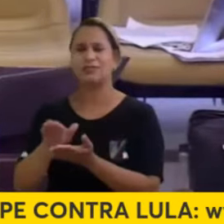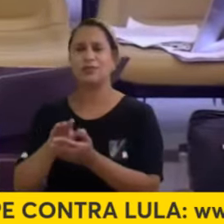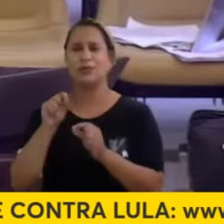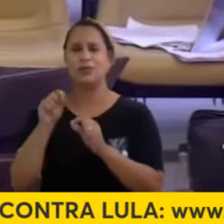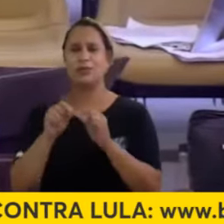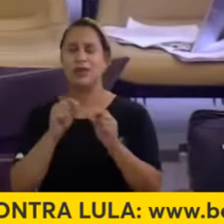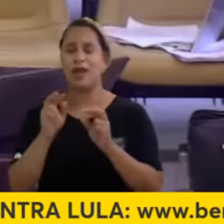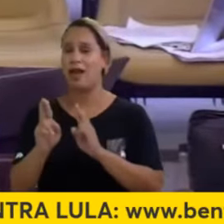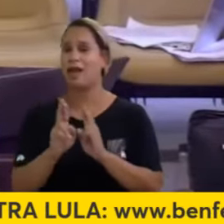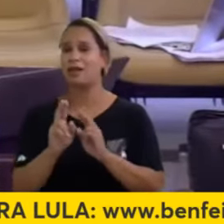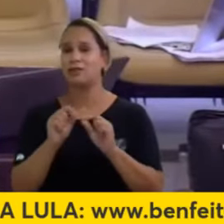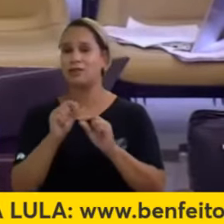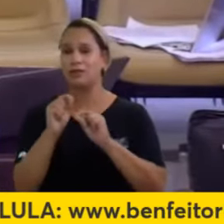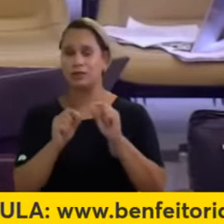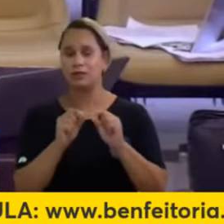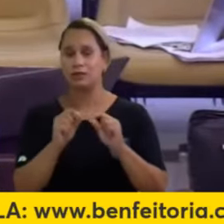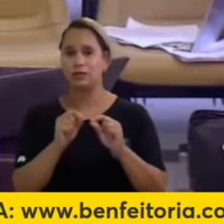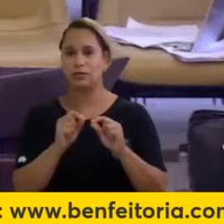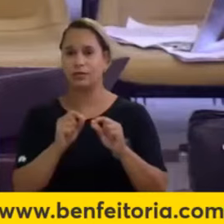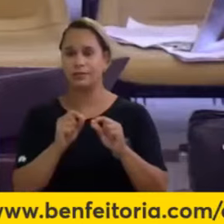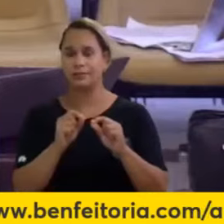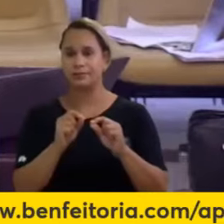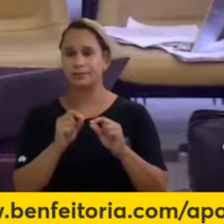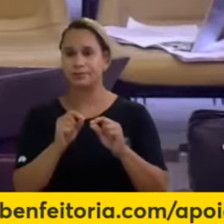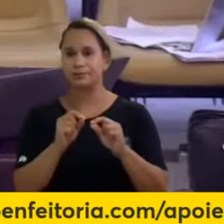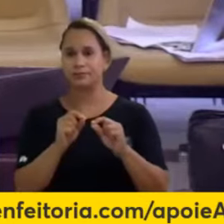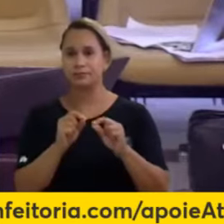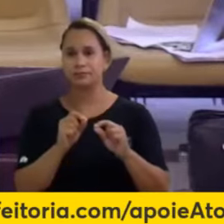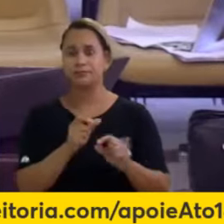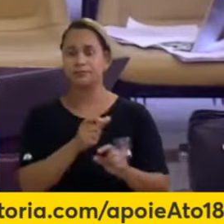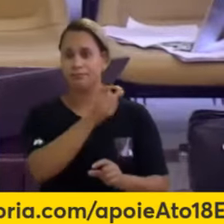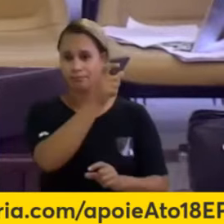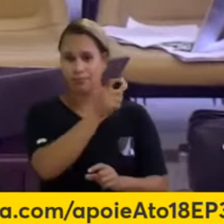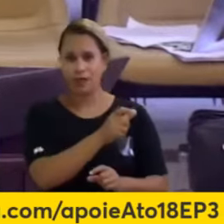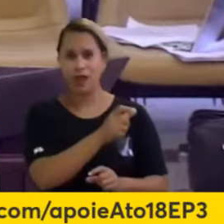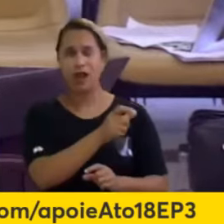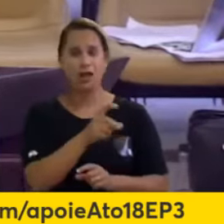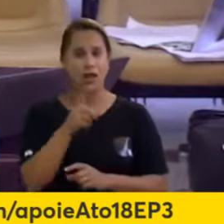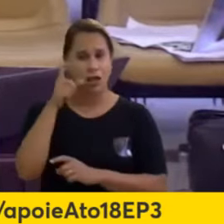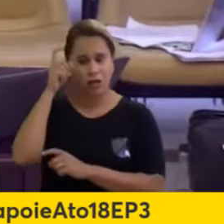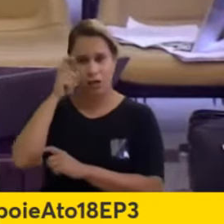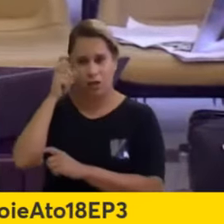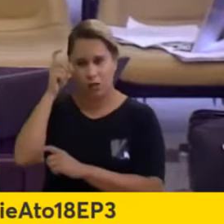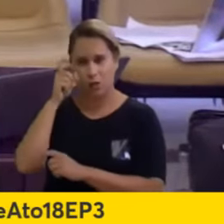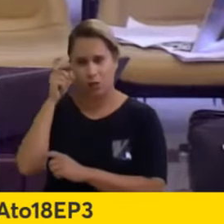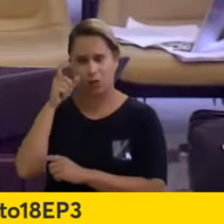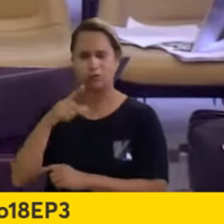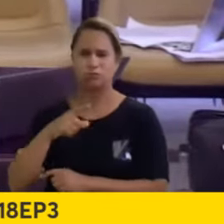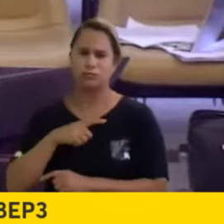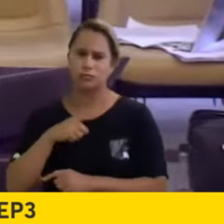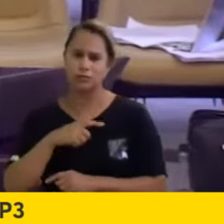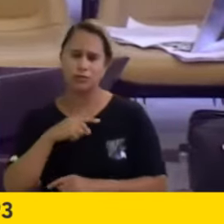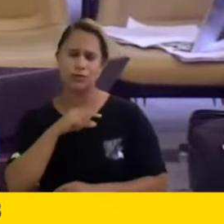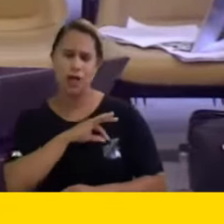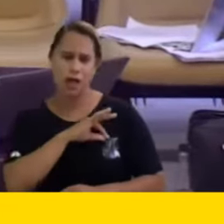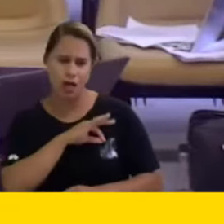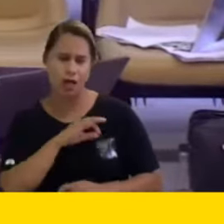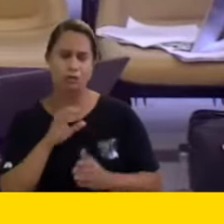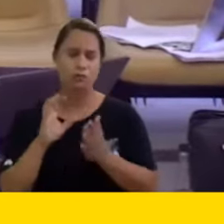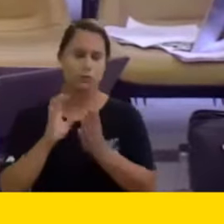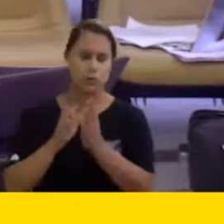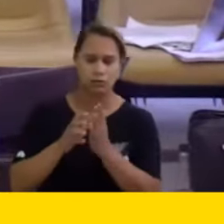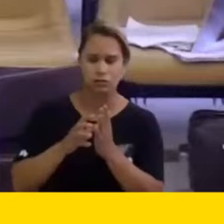Sérgio Mouro era era era dirigente partidário Sérgio moro viajava enquanto dirigente partidário tinha salário do partido Então se a gente